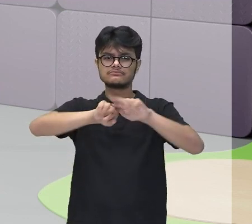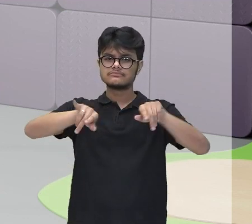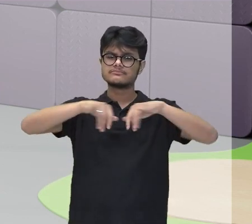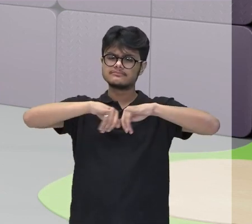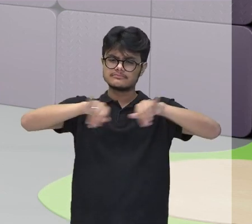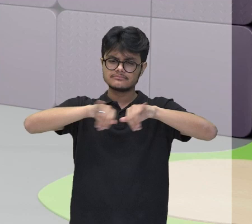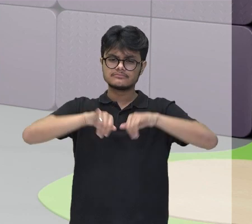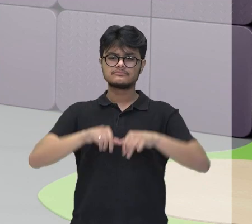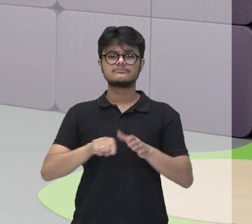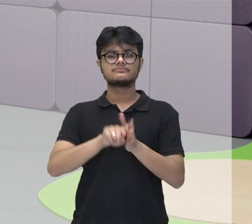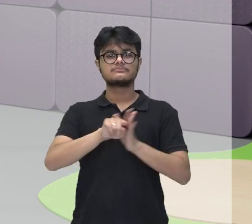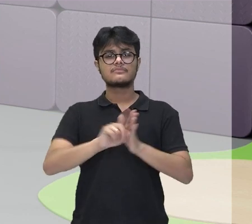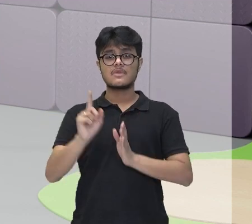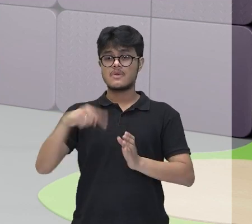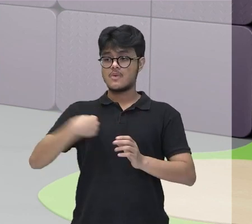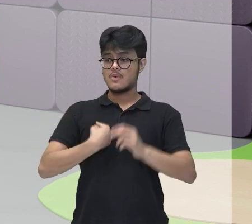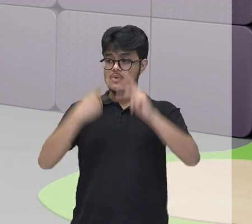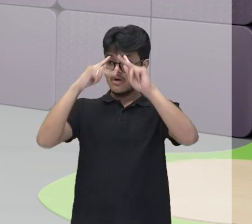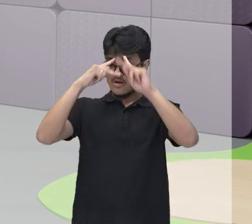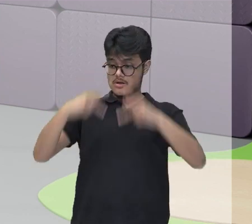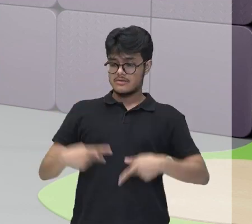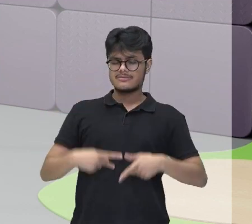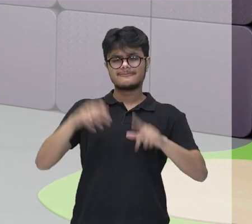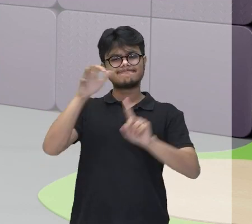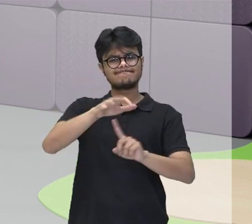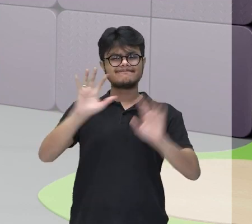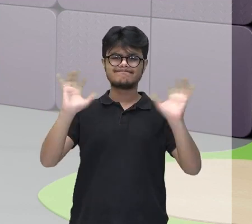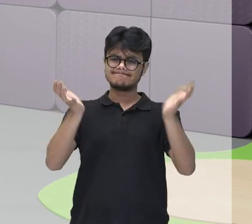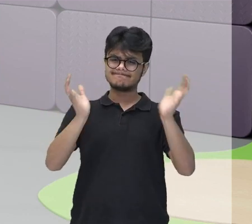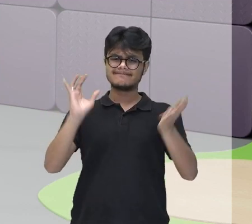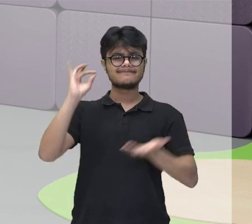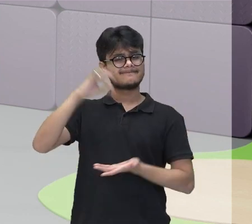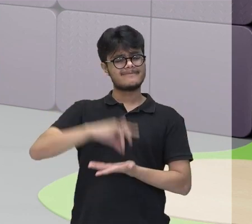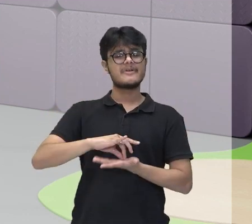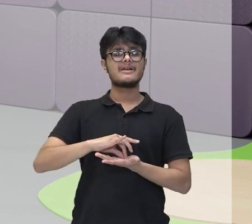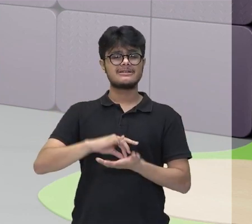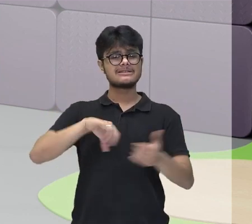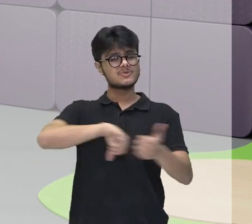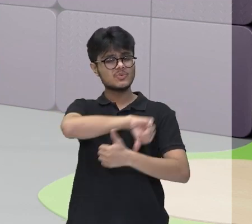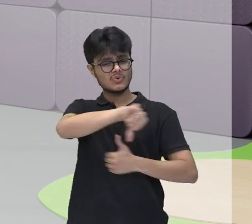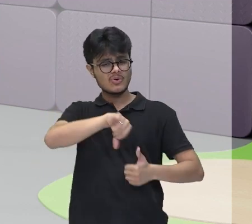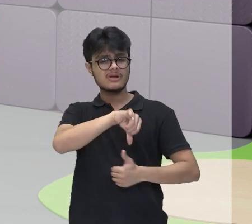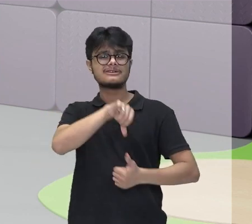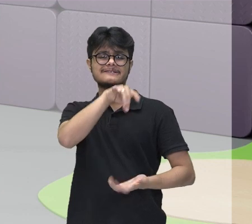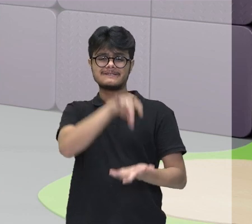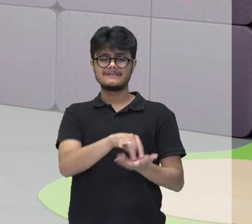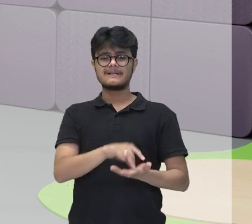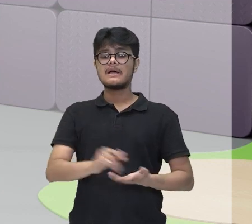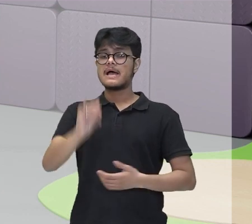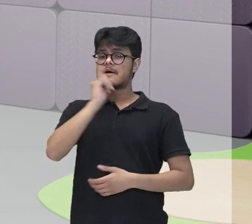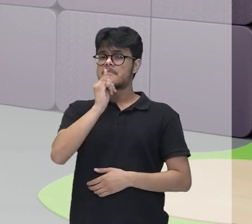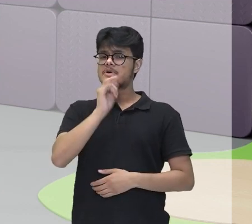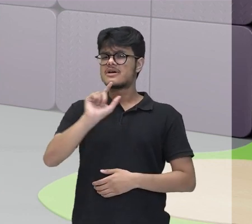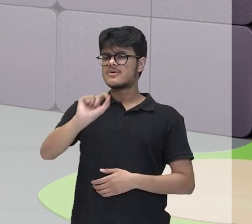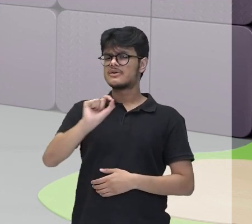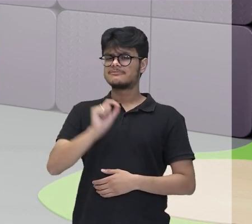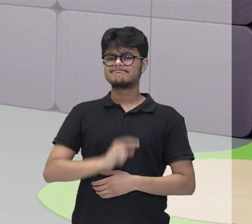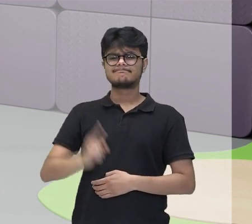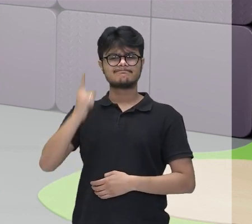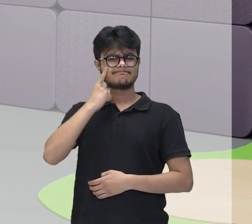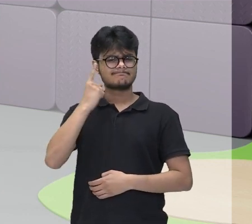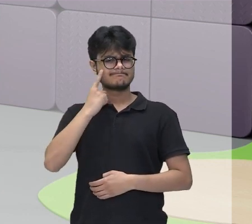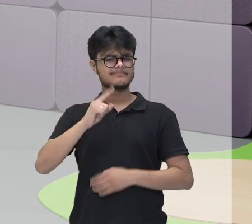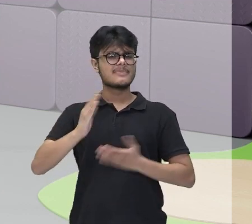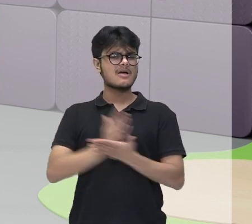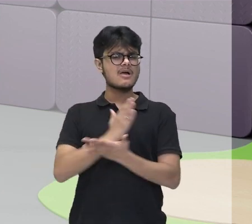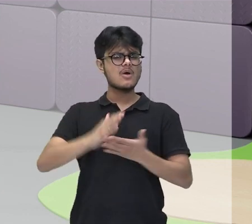na mídia que a ação humana tem influenciado, né, as alterações climáticas. Vejam que essas alterações